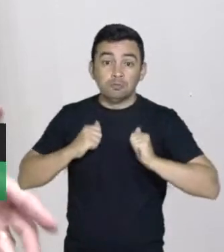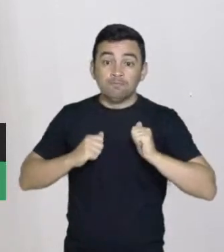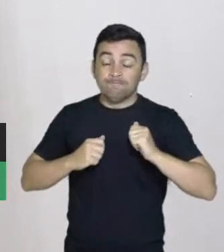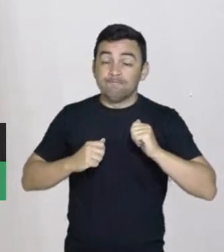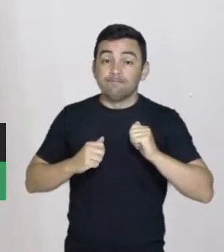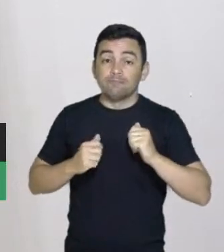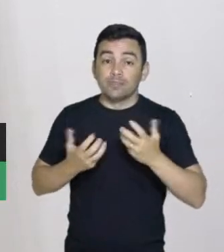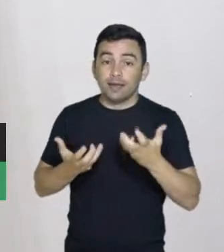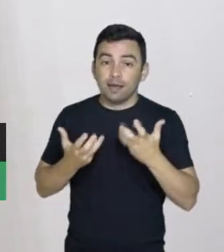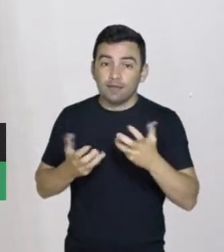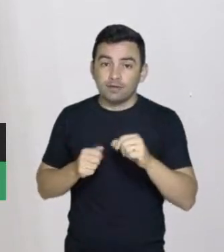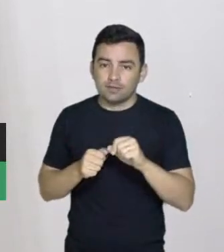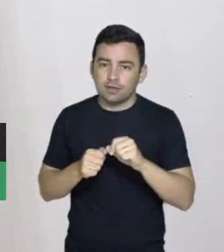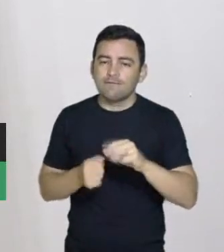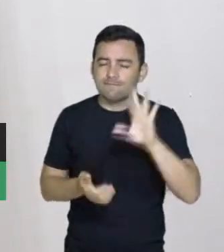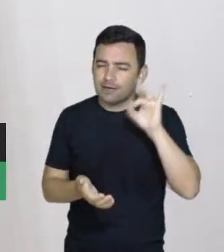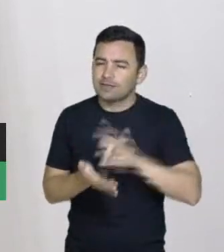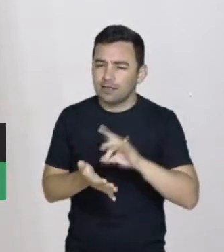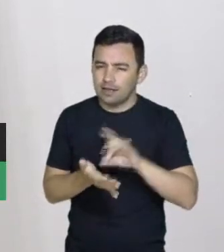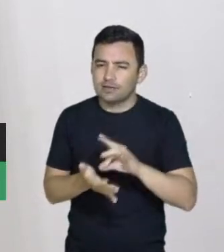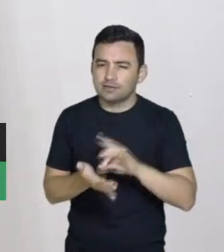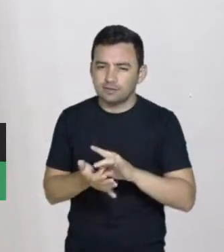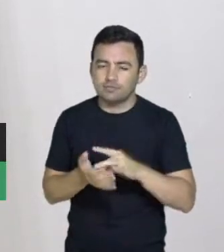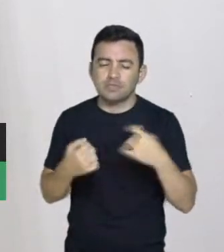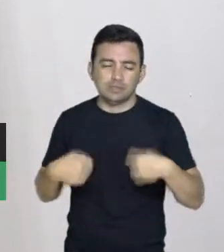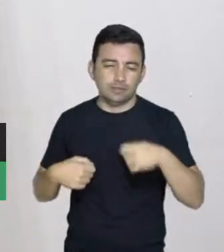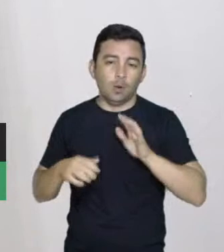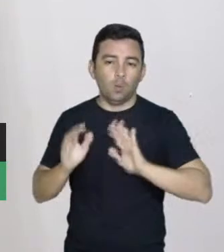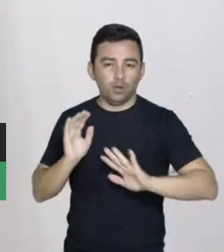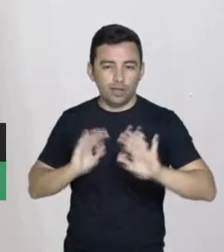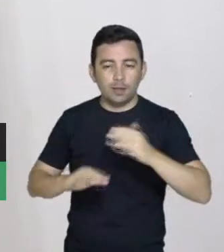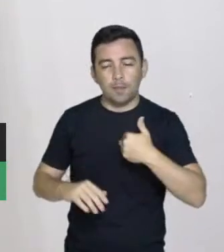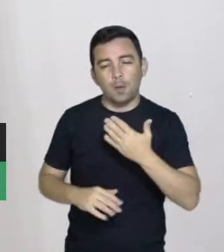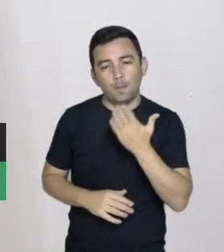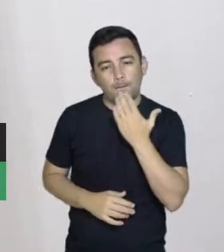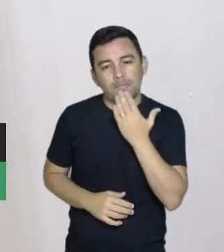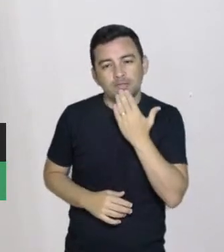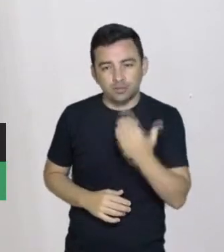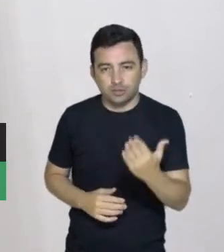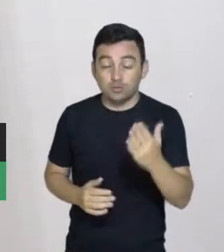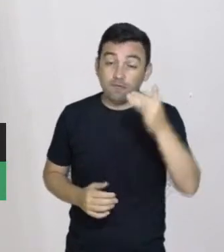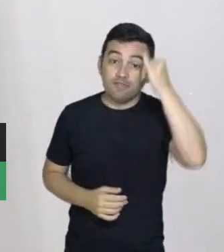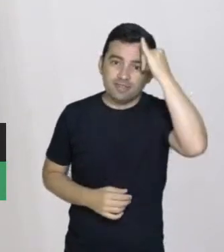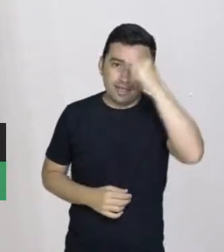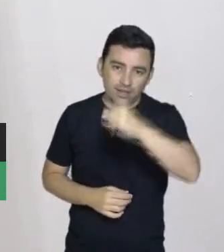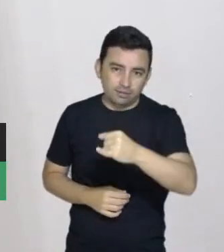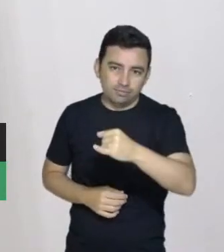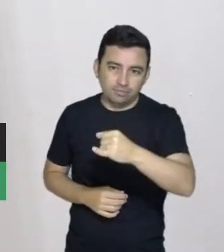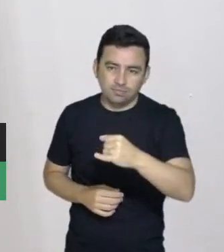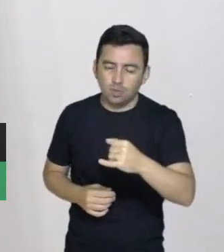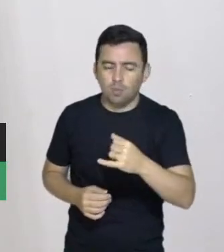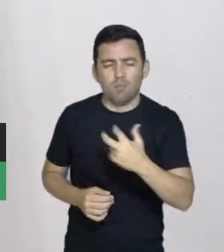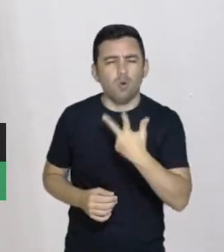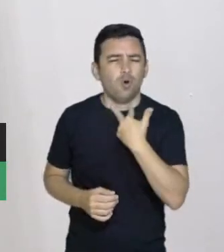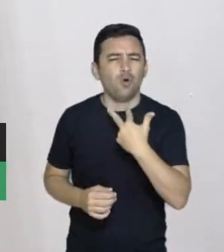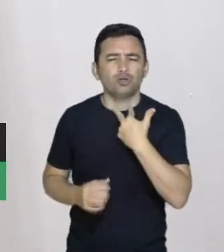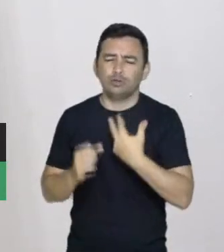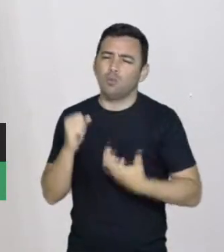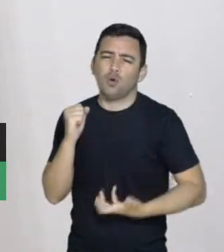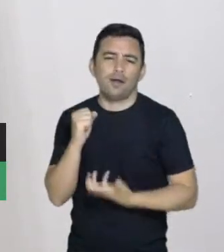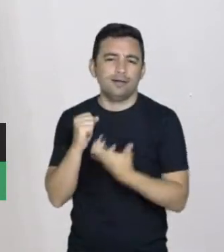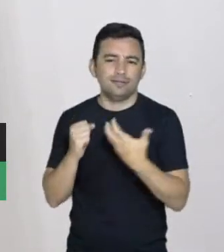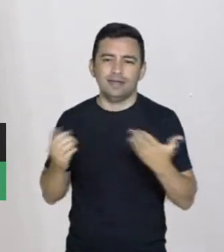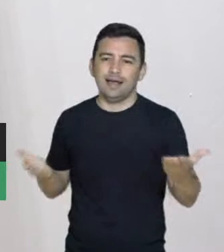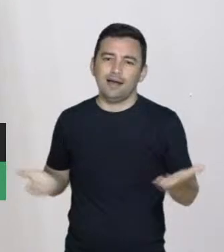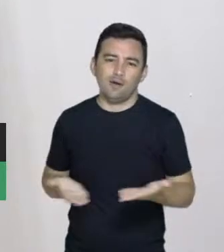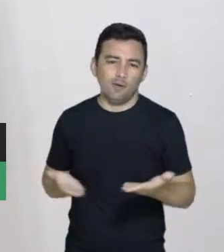Então, é importante realmente ter esse cuidado e o meu apelo aqui é preventivo no sentido de não burocratizar o que já está